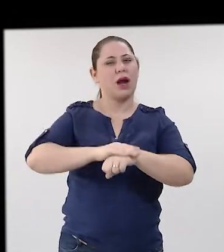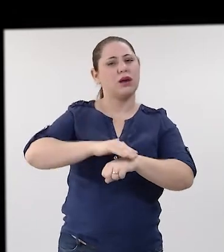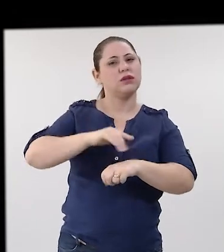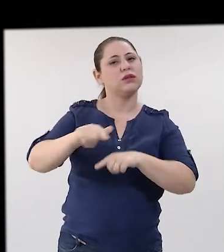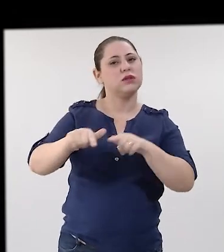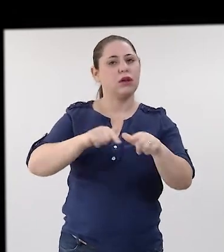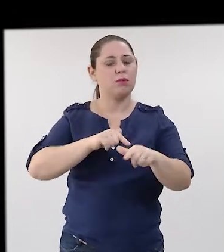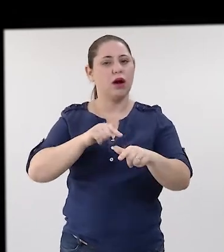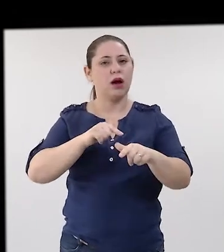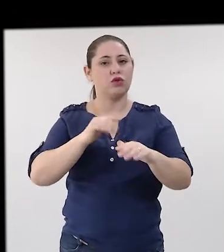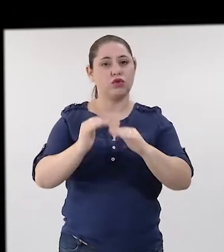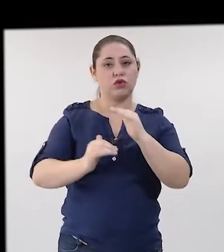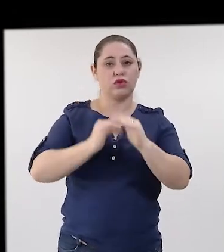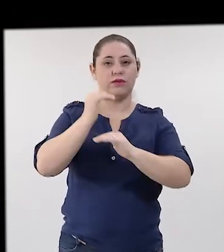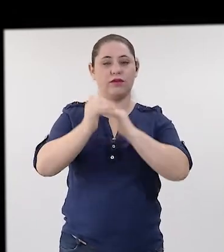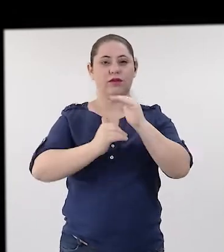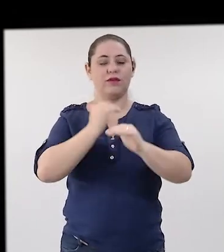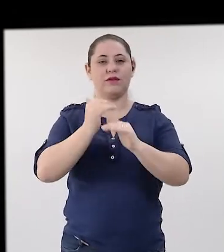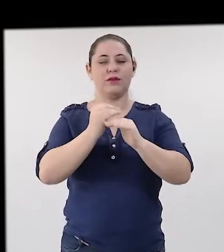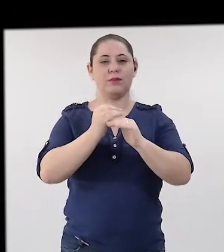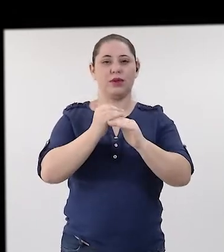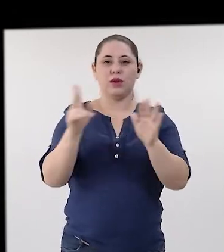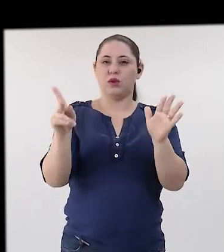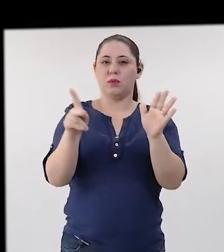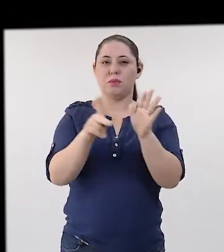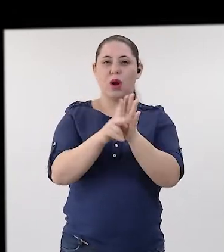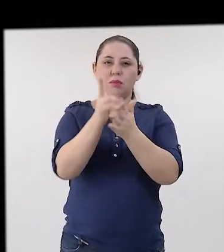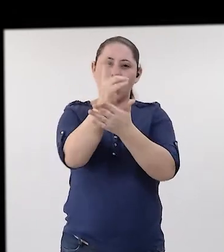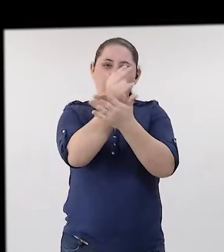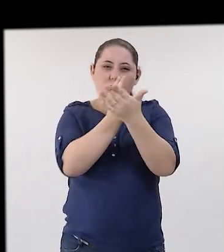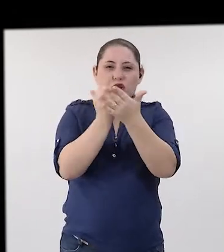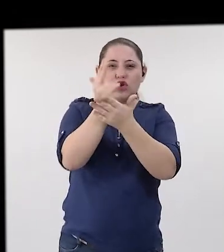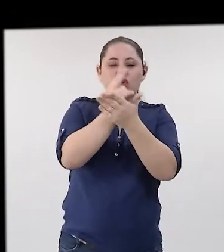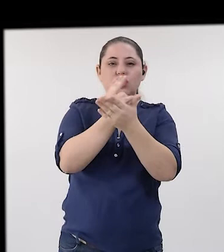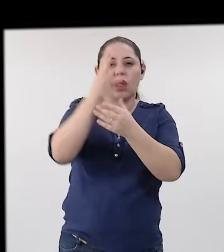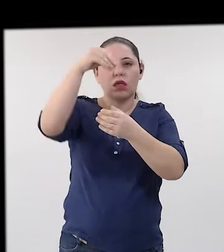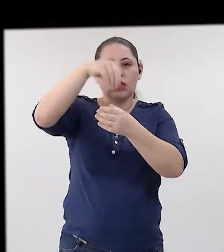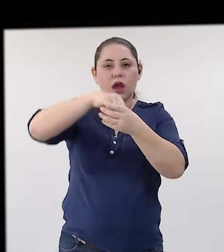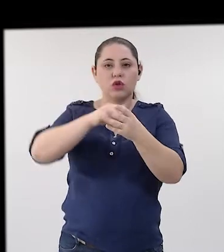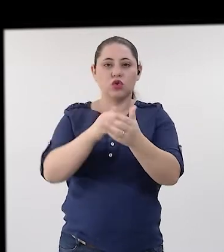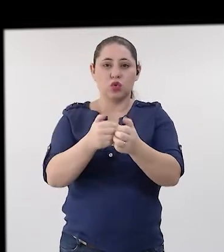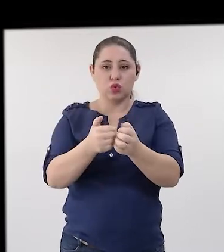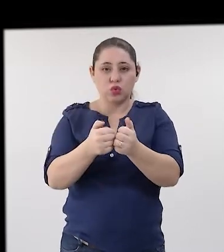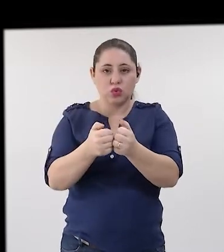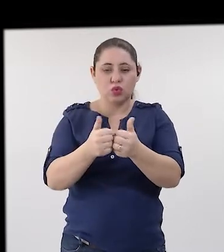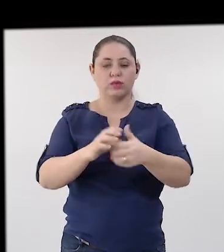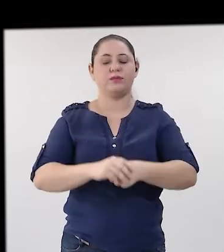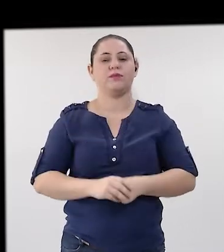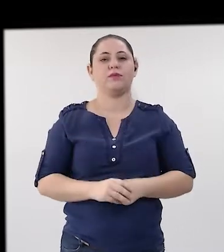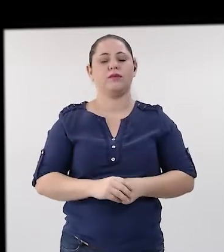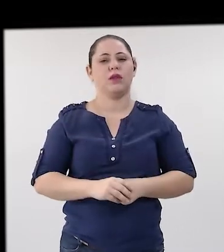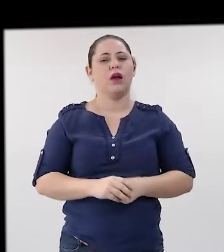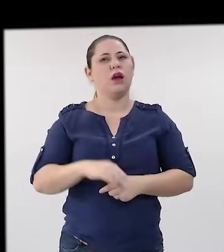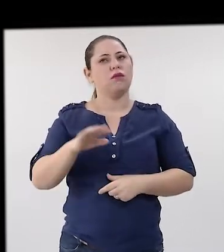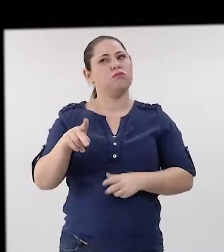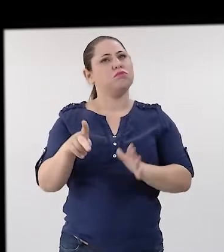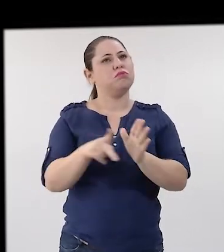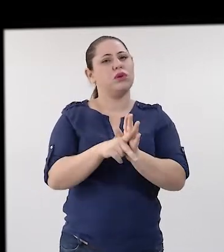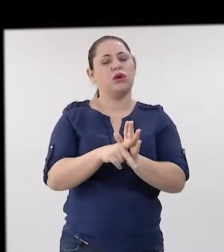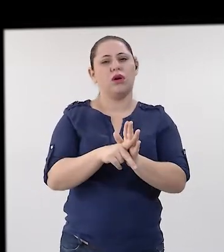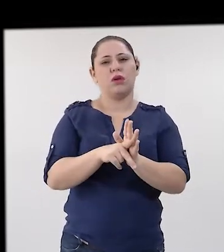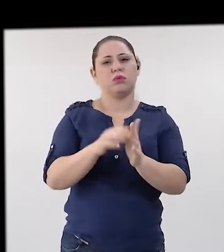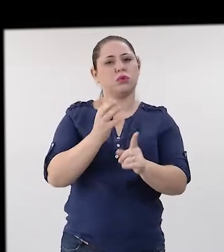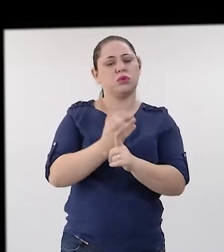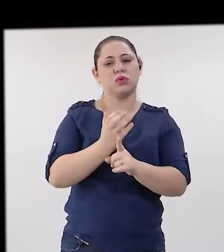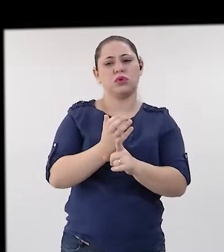parte mais trabalhosa é o desenvolvimento de animações da própria arte e design que tem dentro do jogo. Então, a programação dos